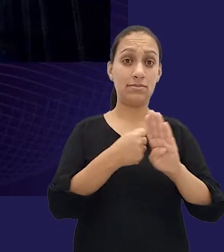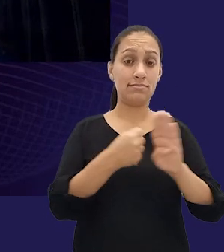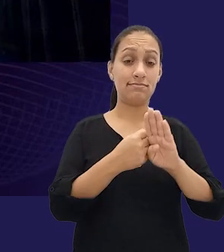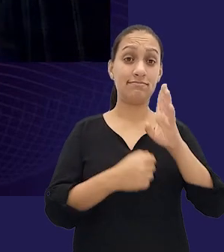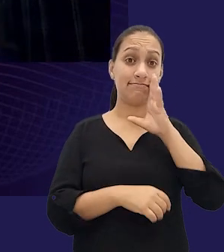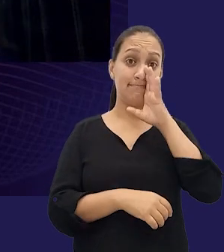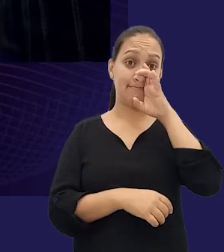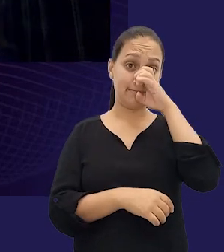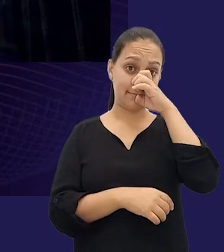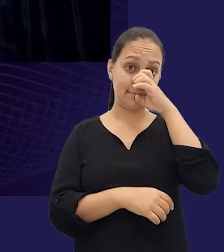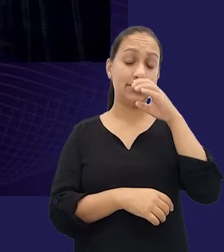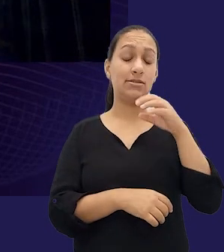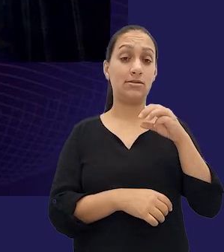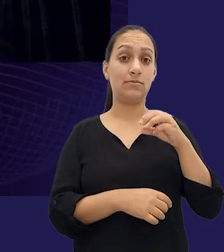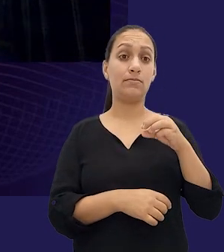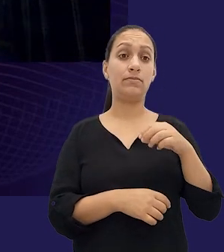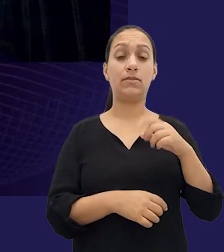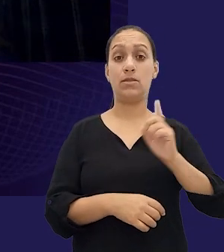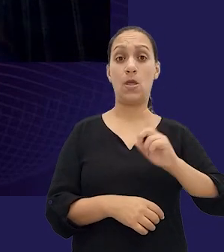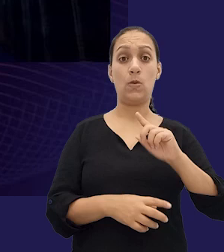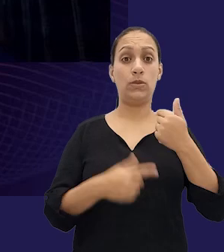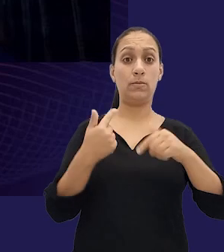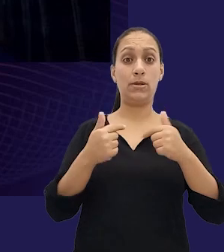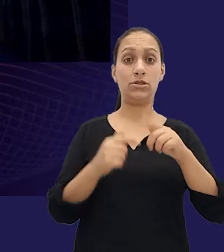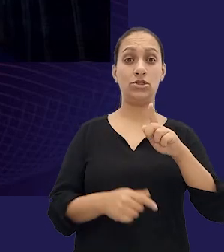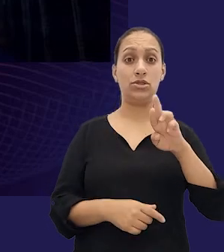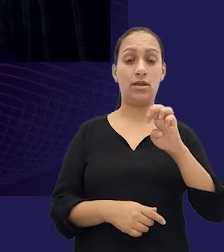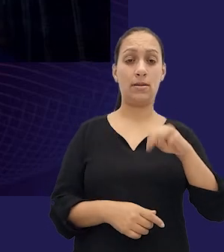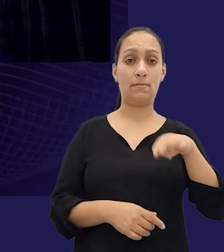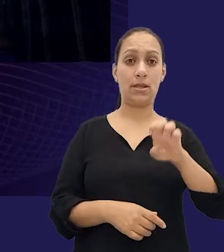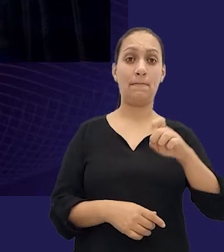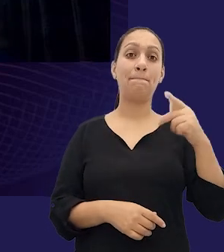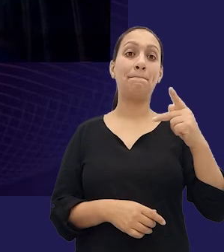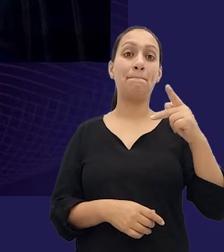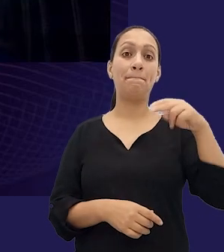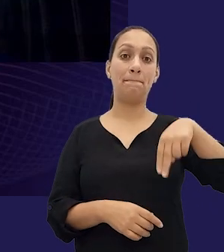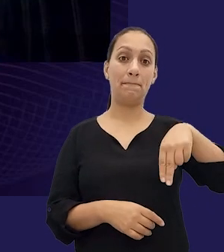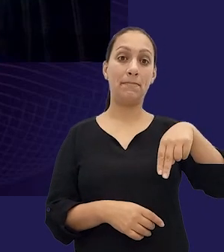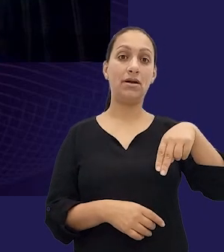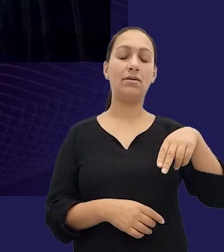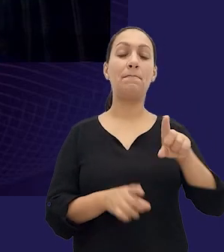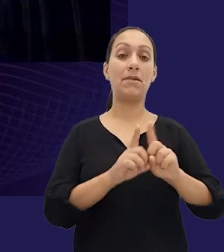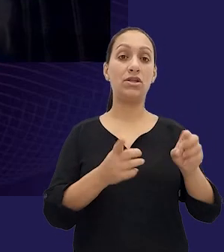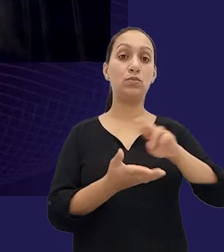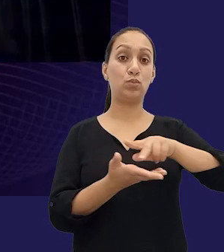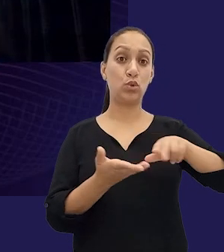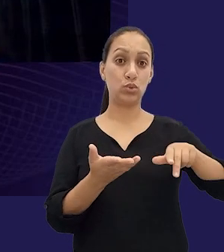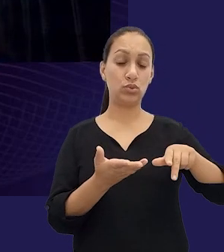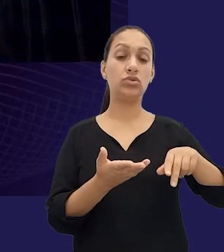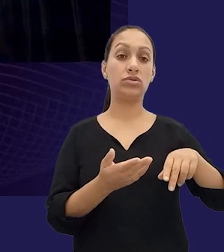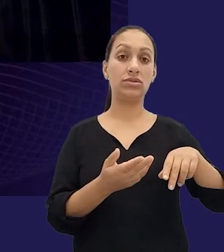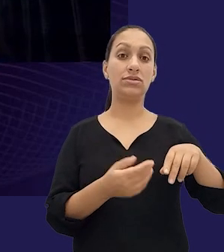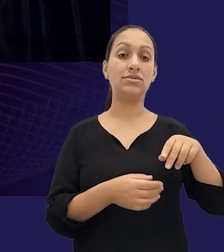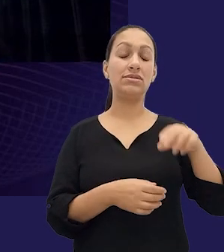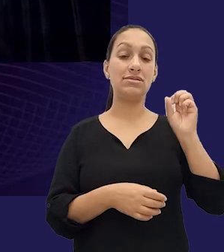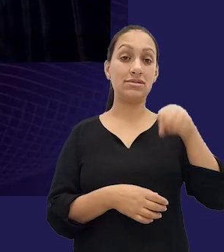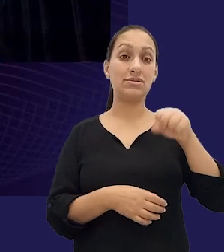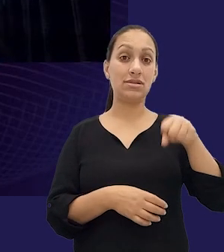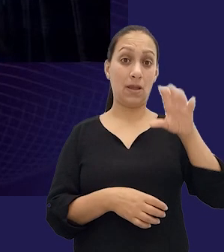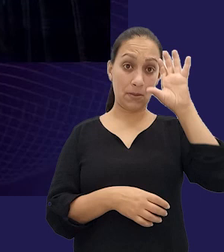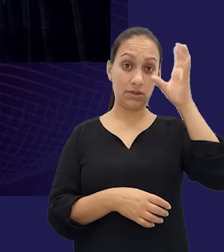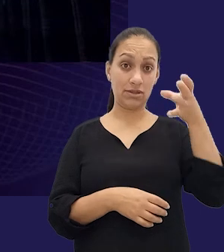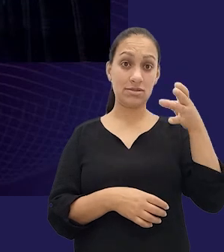A gente não trabalhou com nenhum germe pan-resistente, mas com multidroga resistente, sim, isso